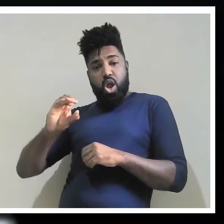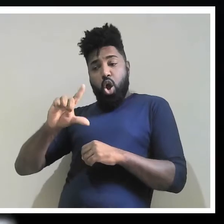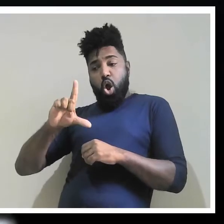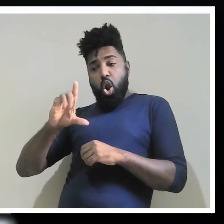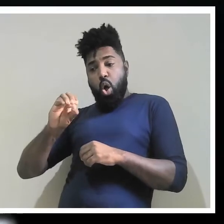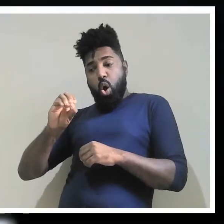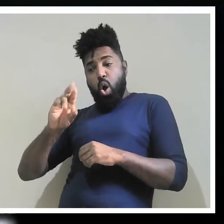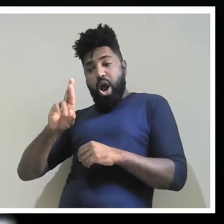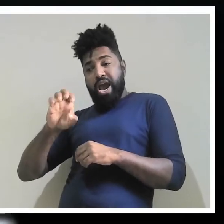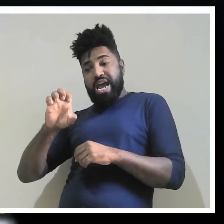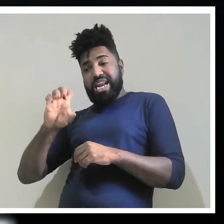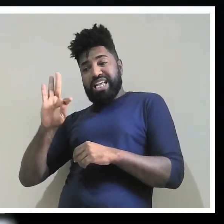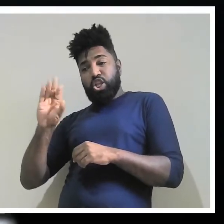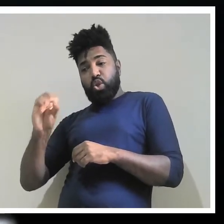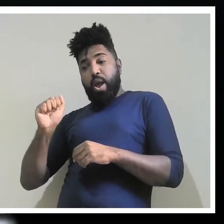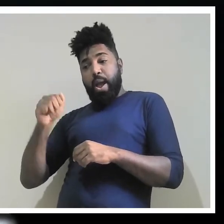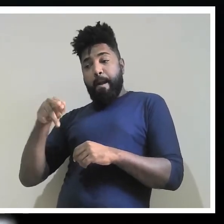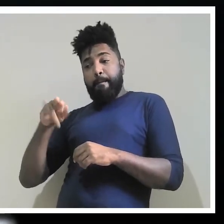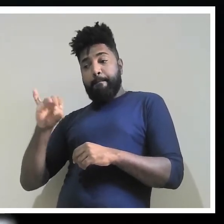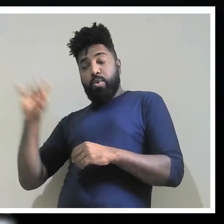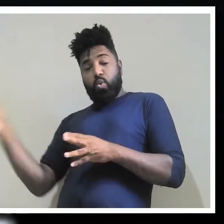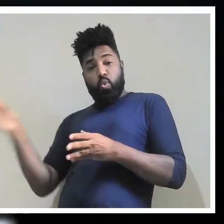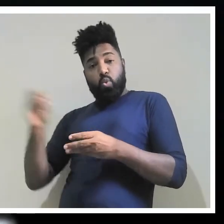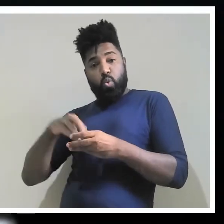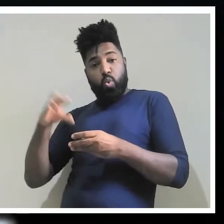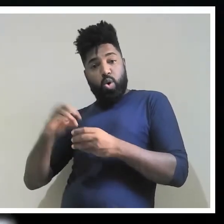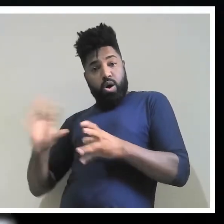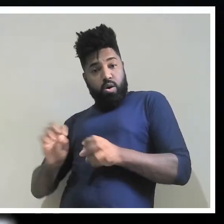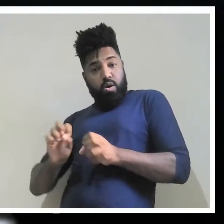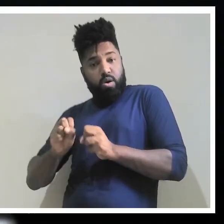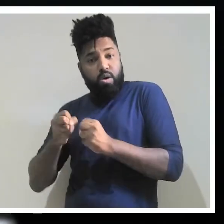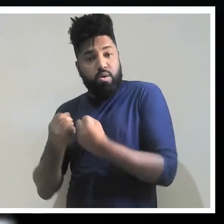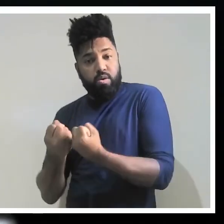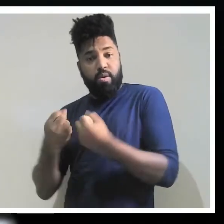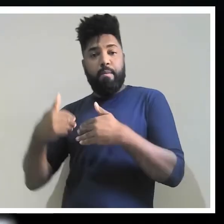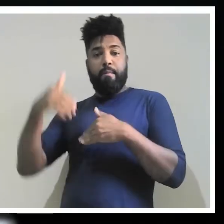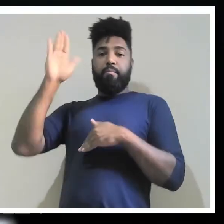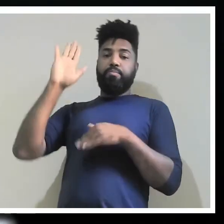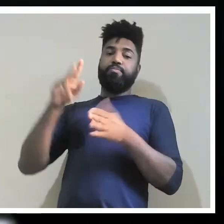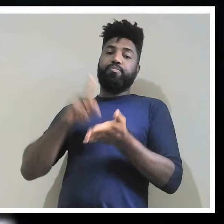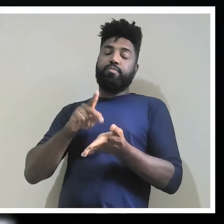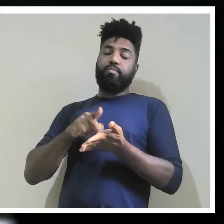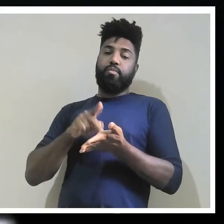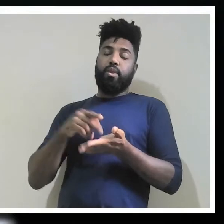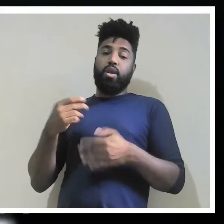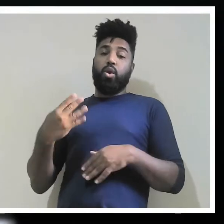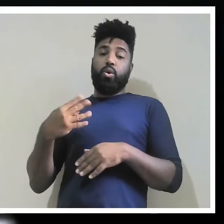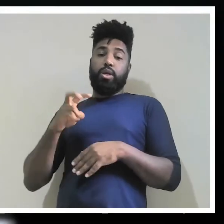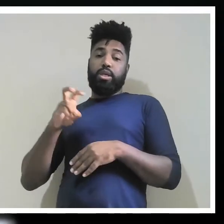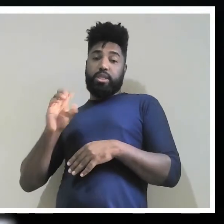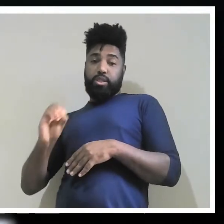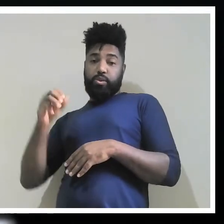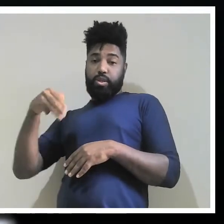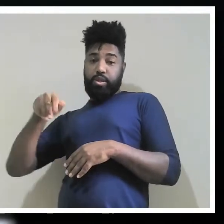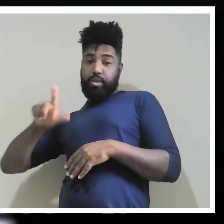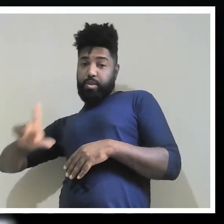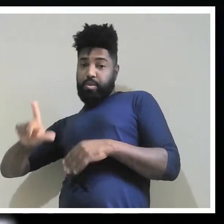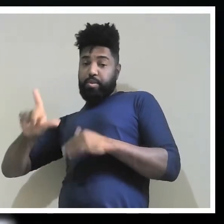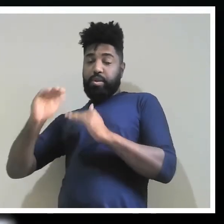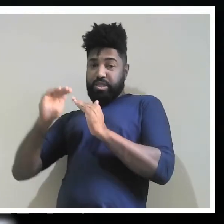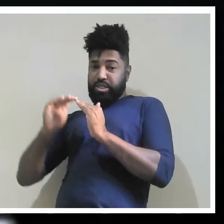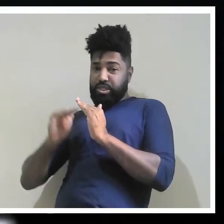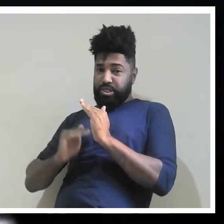amônio. Nesse caso, nós vamos reduzir o volume da solução de 450 ml aproximadamente para uns